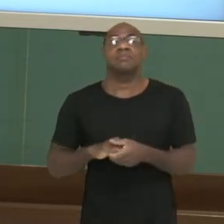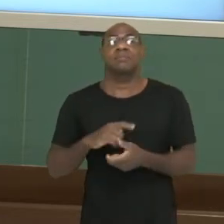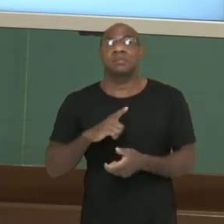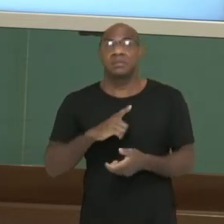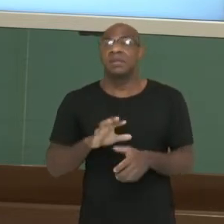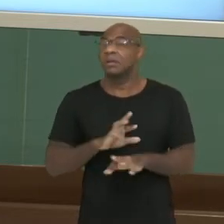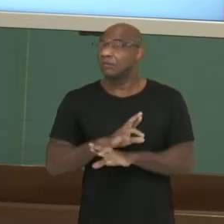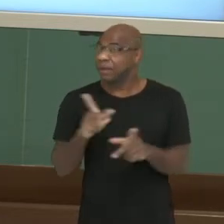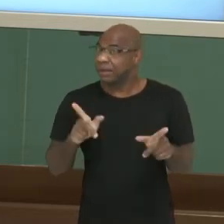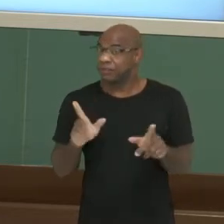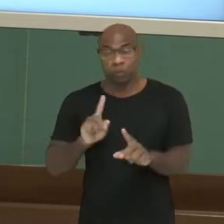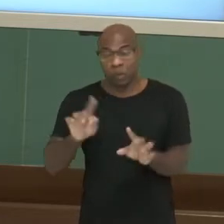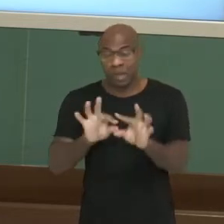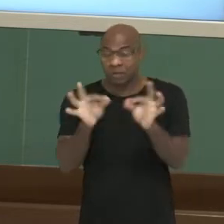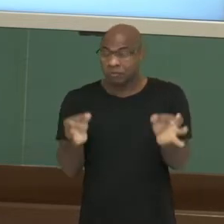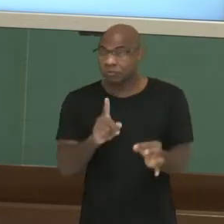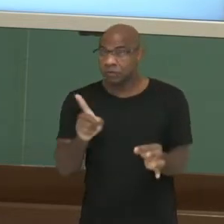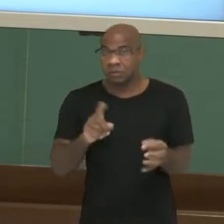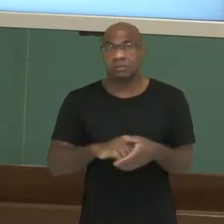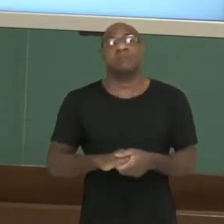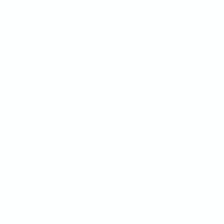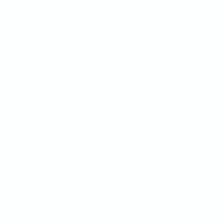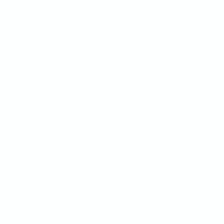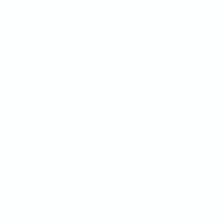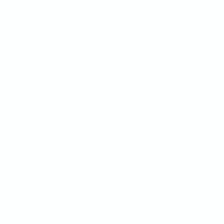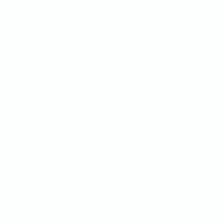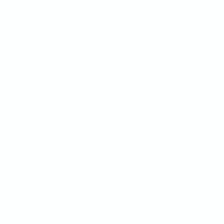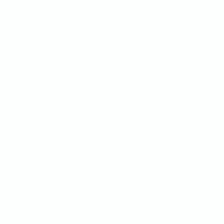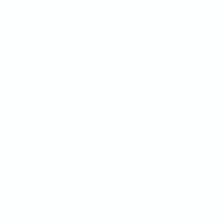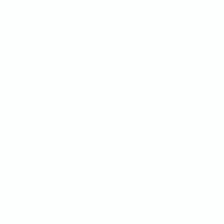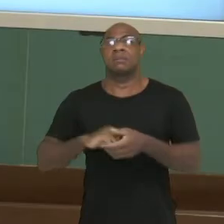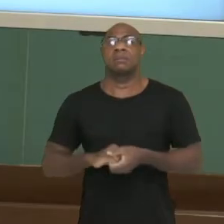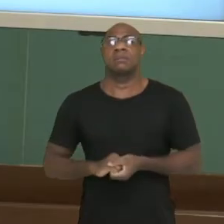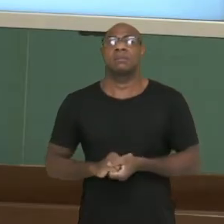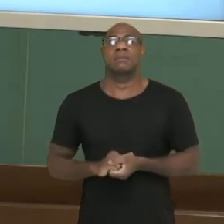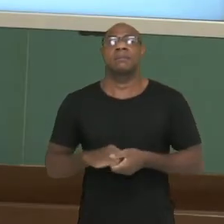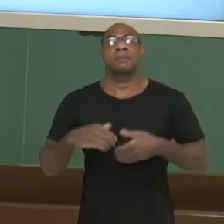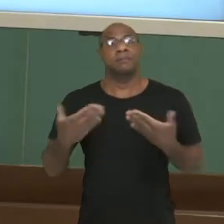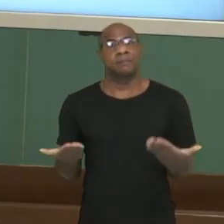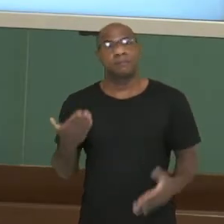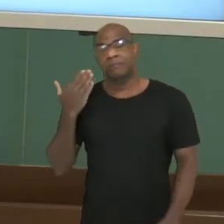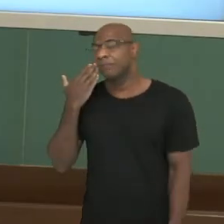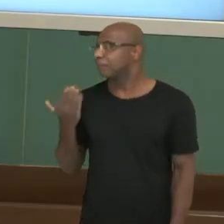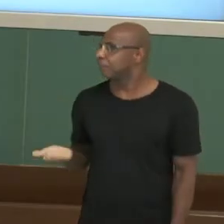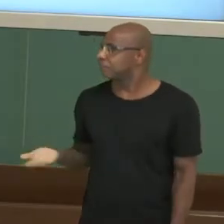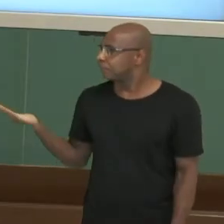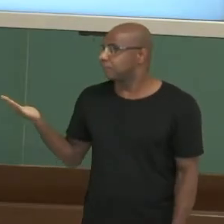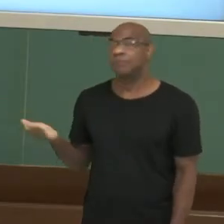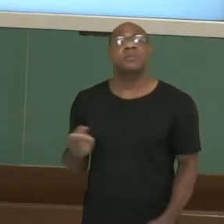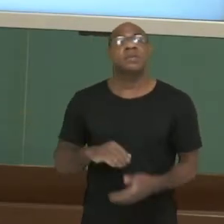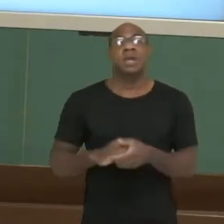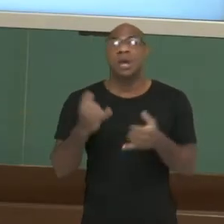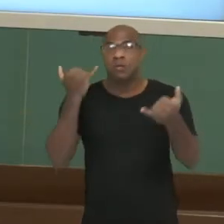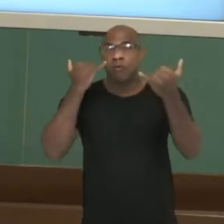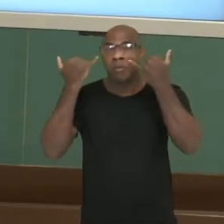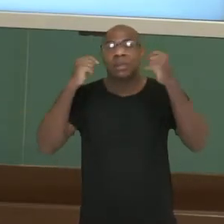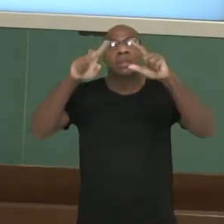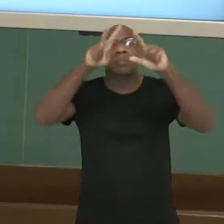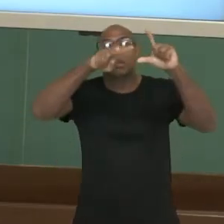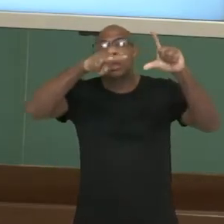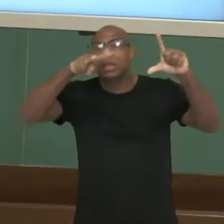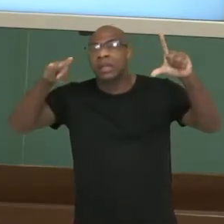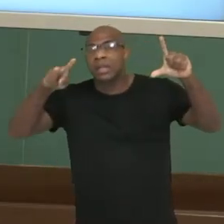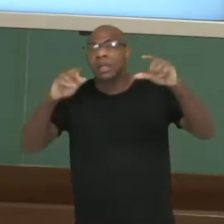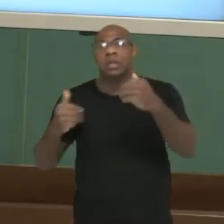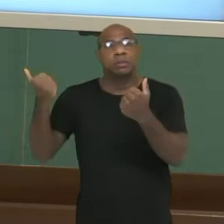sendo expoente. Entreguei para você, é o que tem que fazer. Então, tira os dados, substitui lá, vou dar um